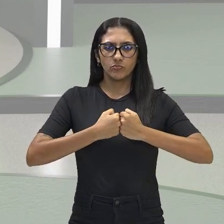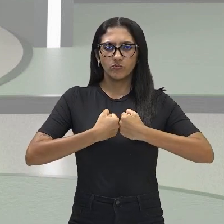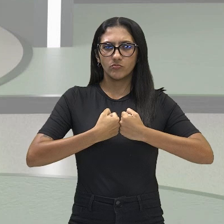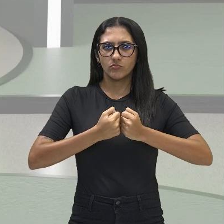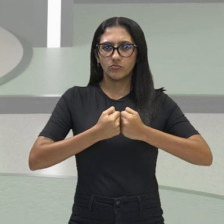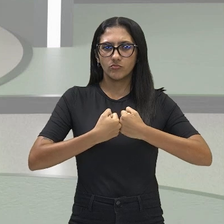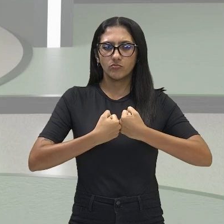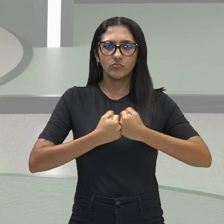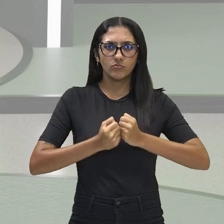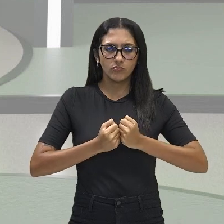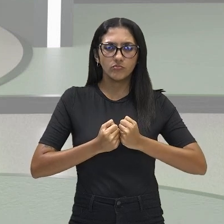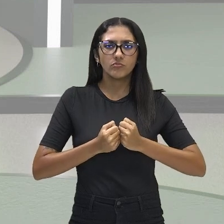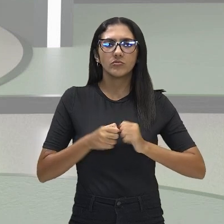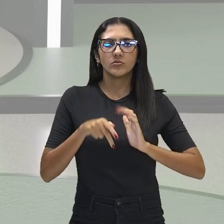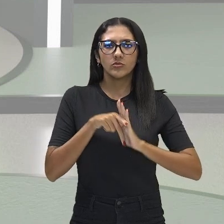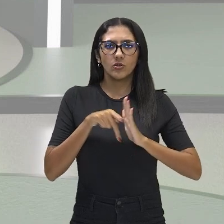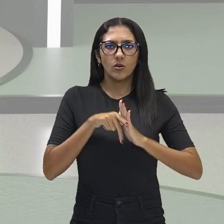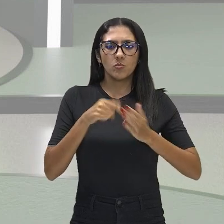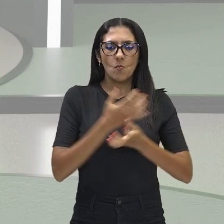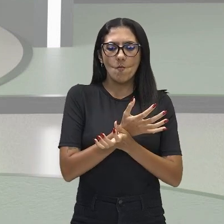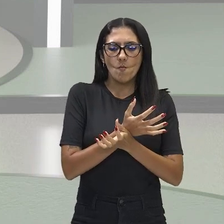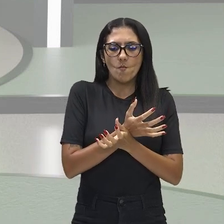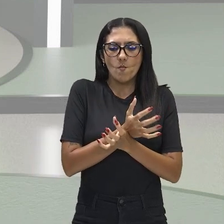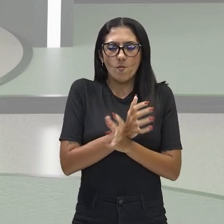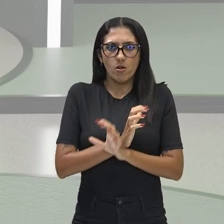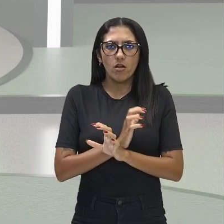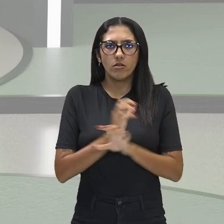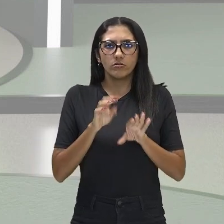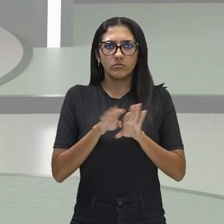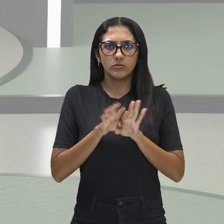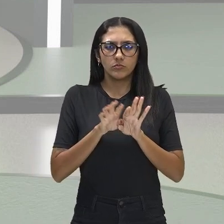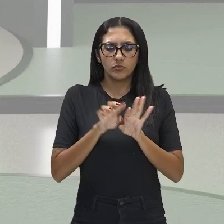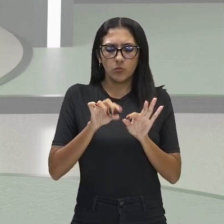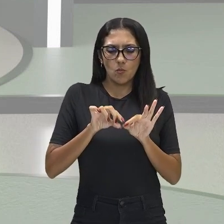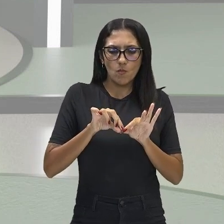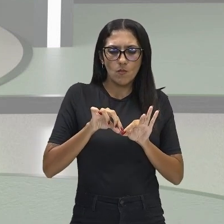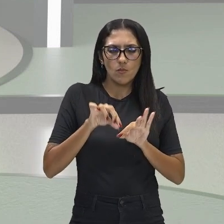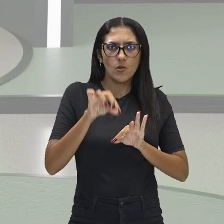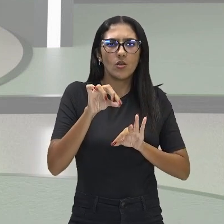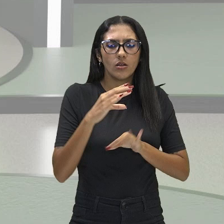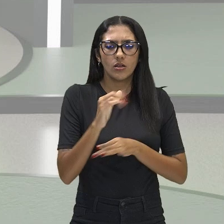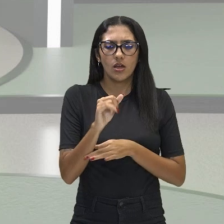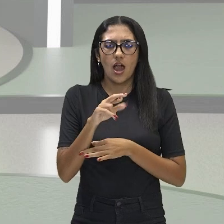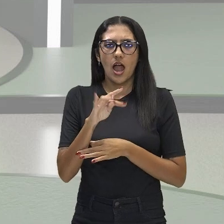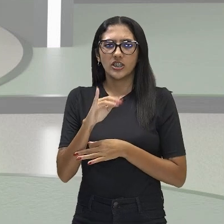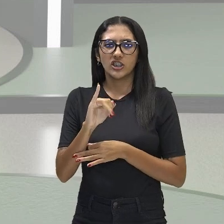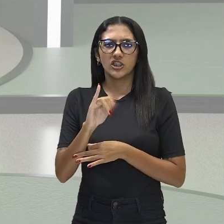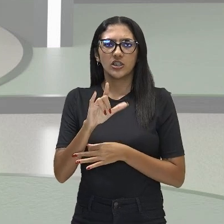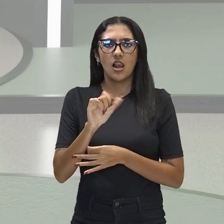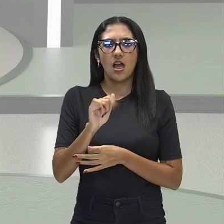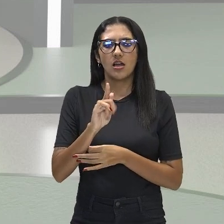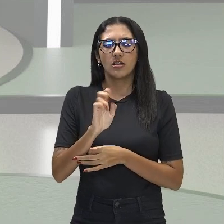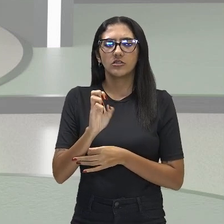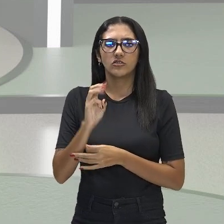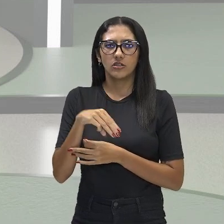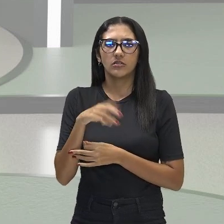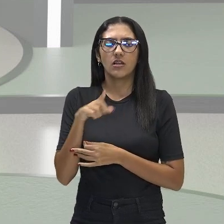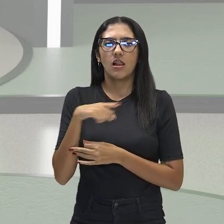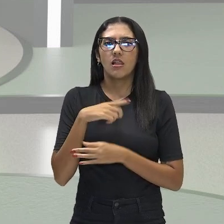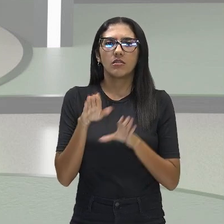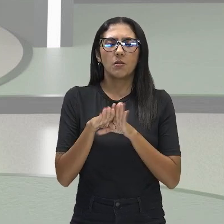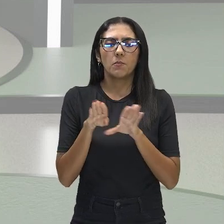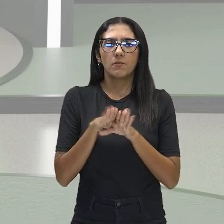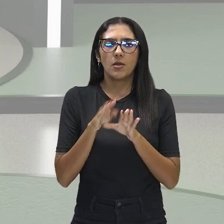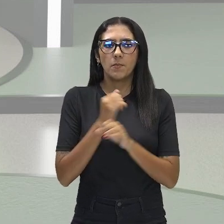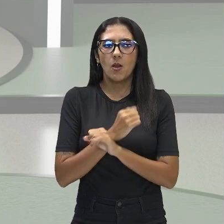ossos e desses com as cartilagens, que as cartilagens também estão ali para proteção dos nossos